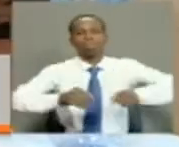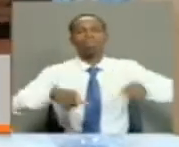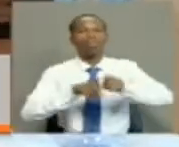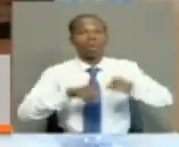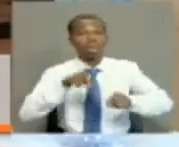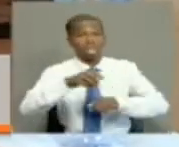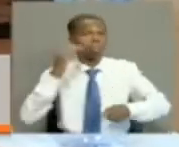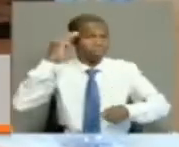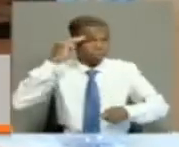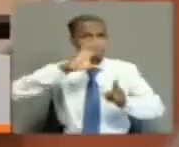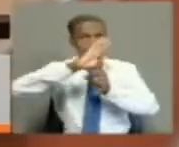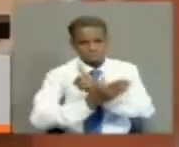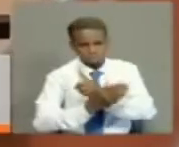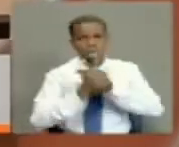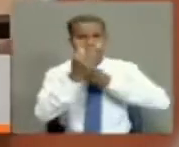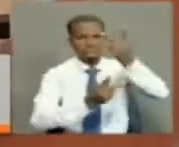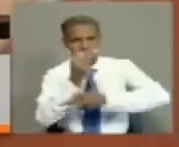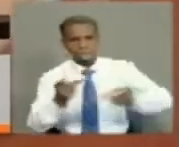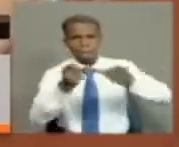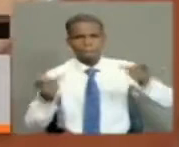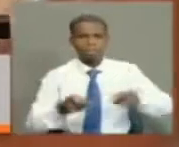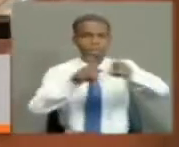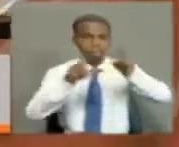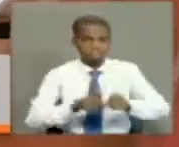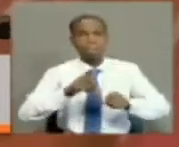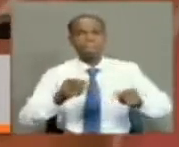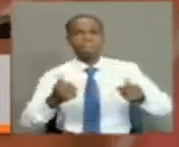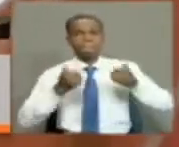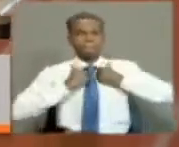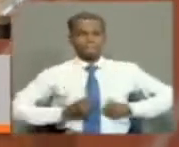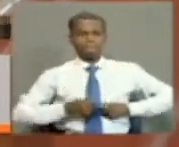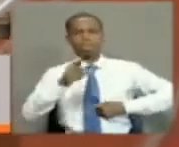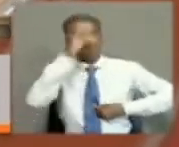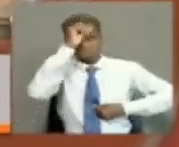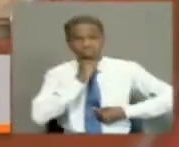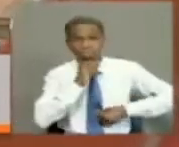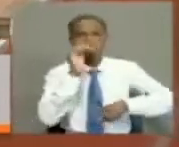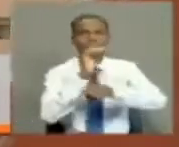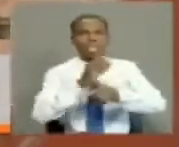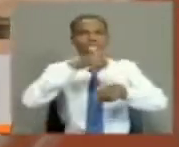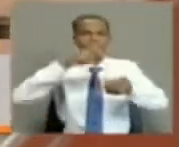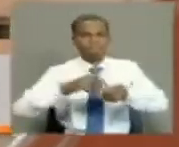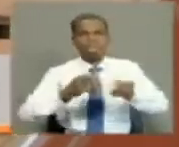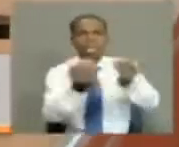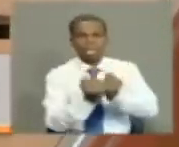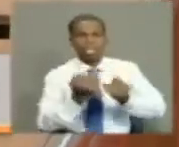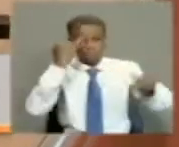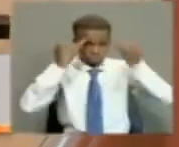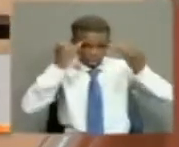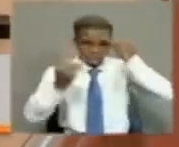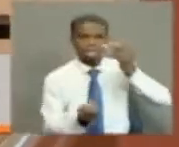Cultura, Turismo e Ambiente e membros do governo do Namibe analisou também o projeto da instalação de uma